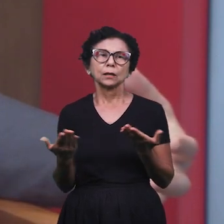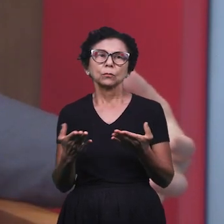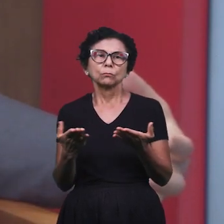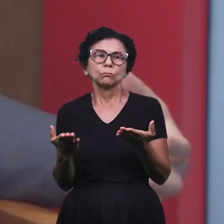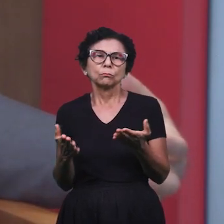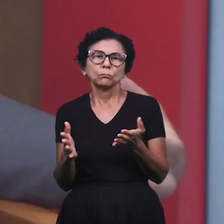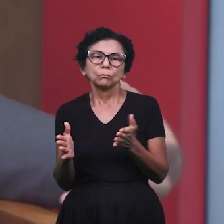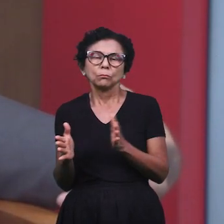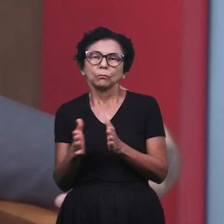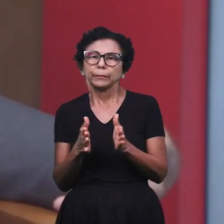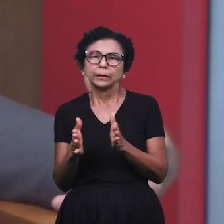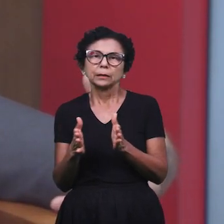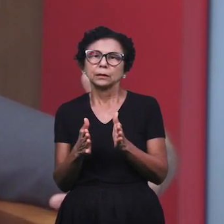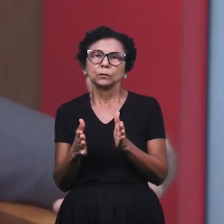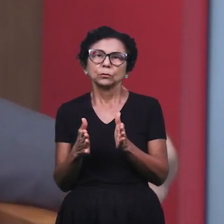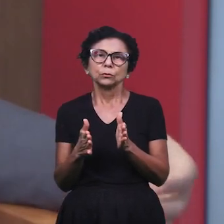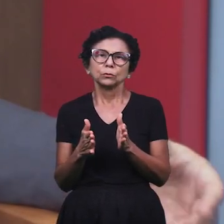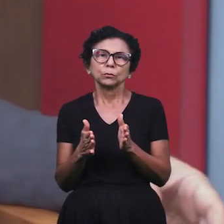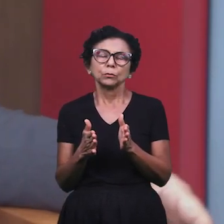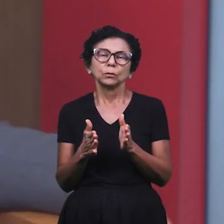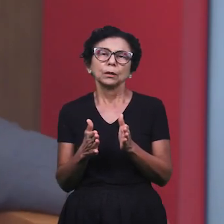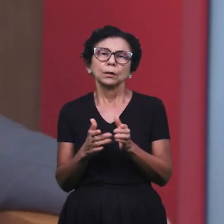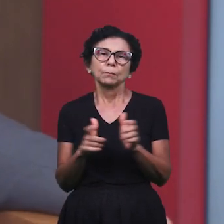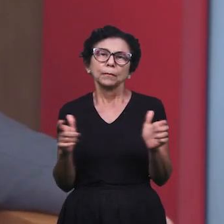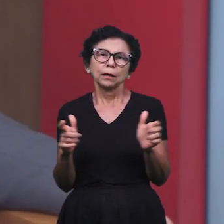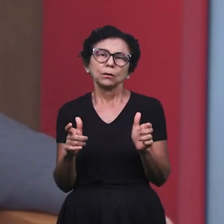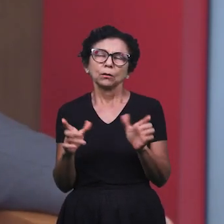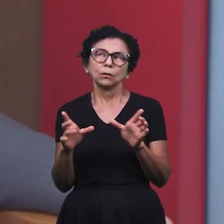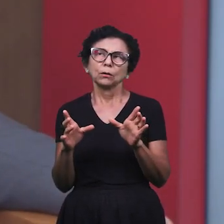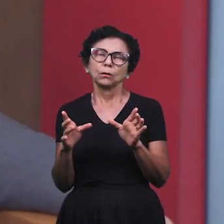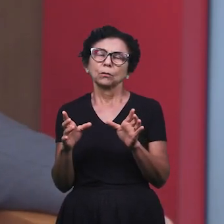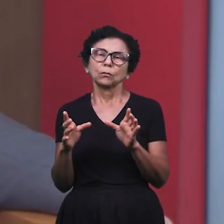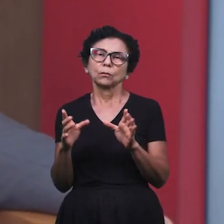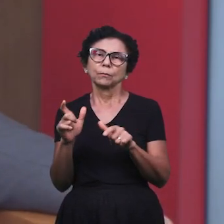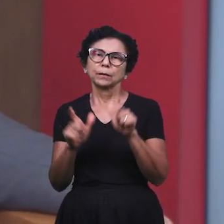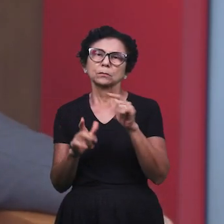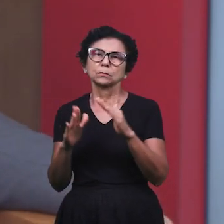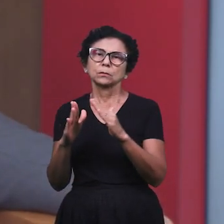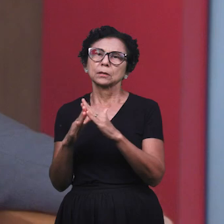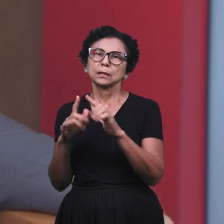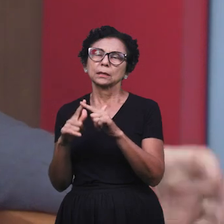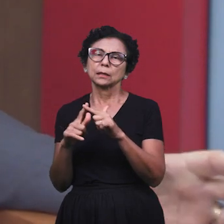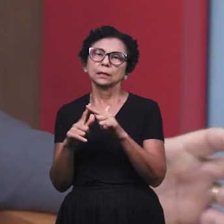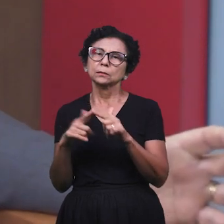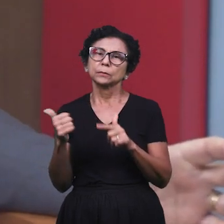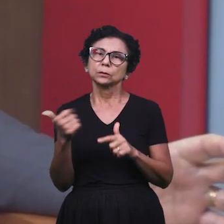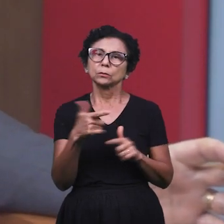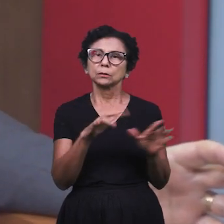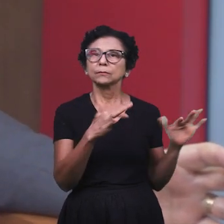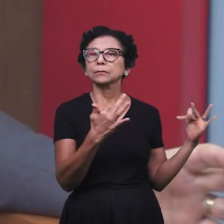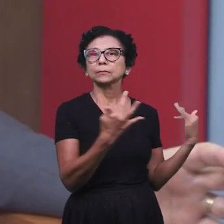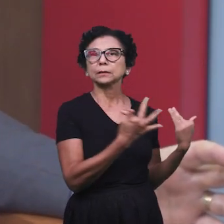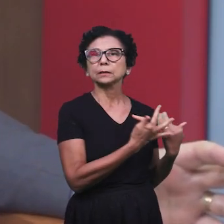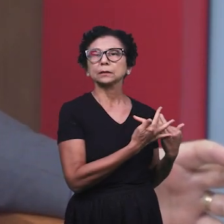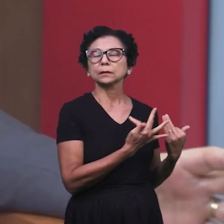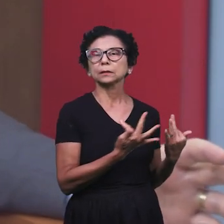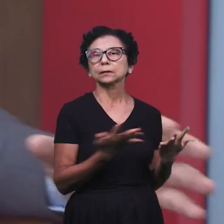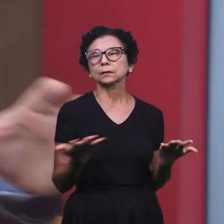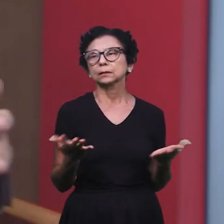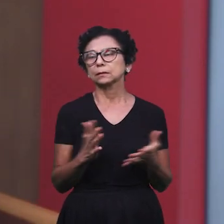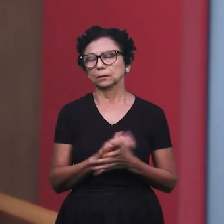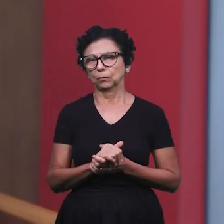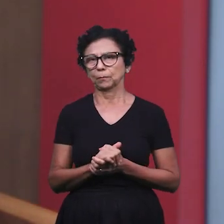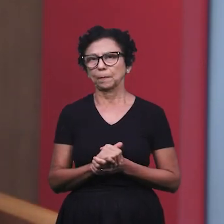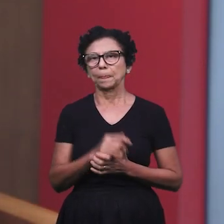com próprios familiares, né? Então, dentro da igreja, eu vejo o grupo de assistência é